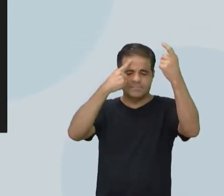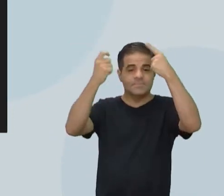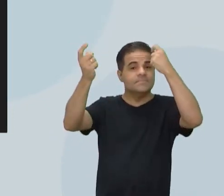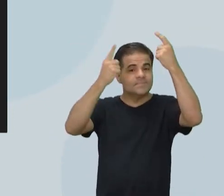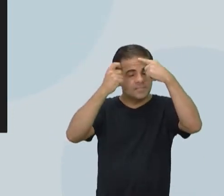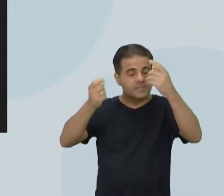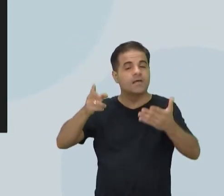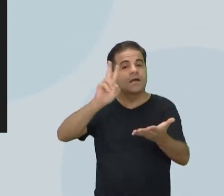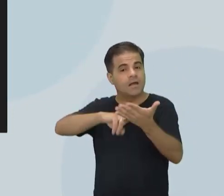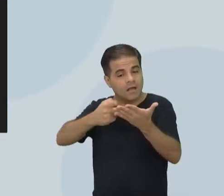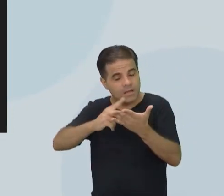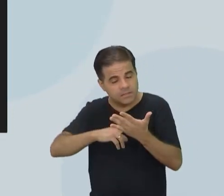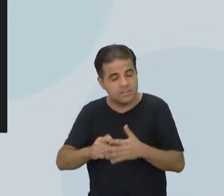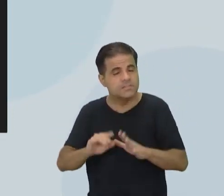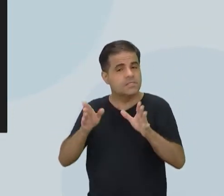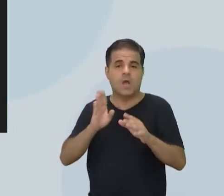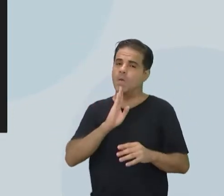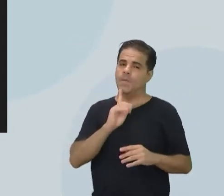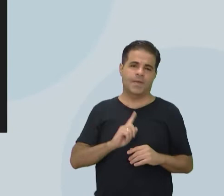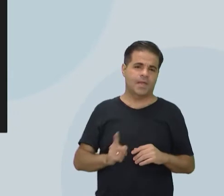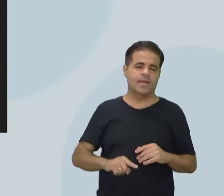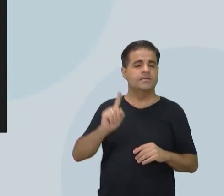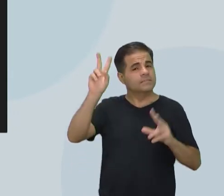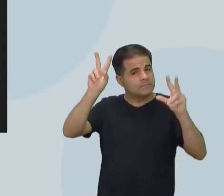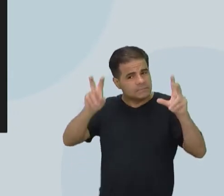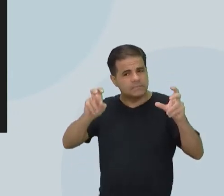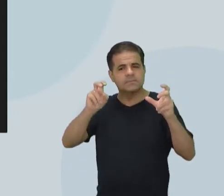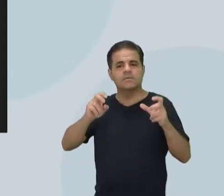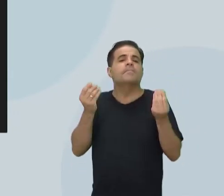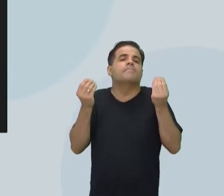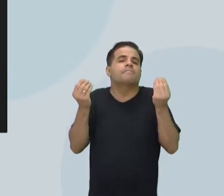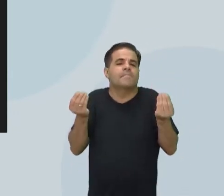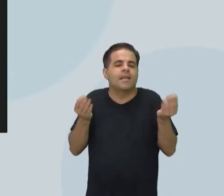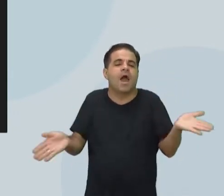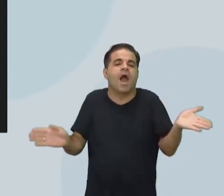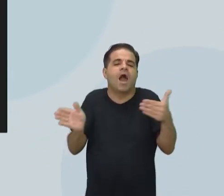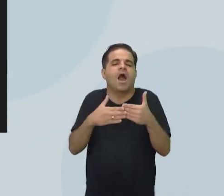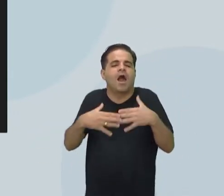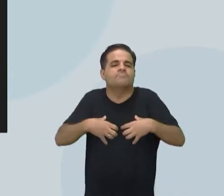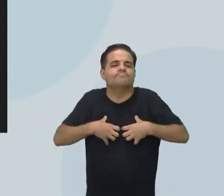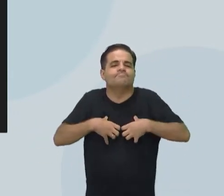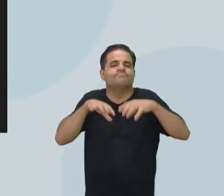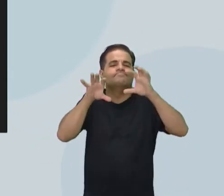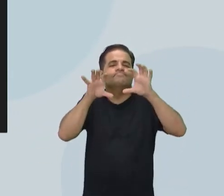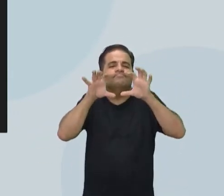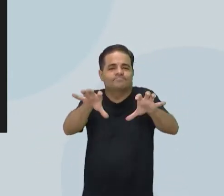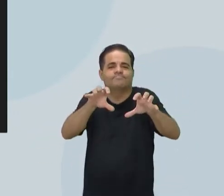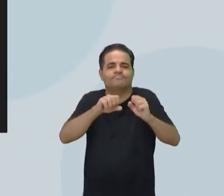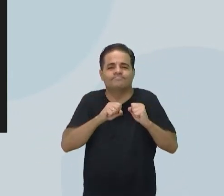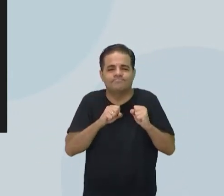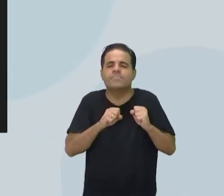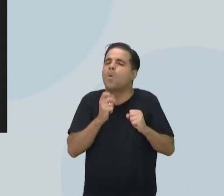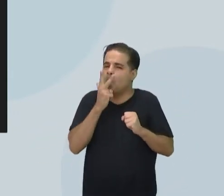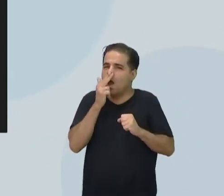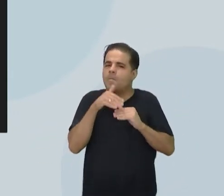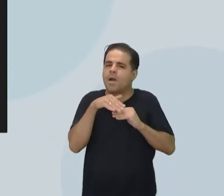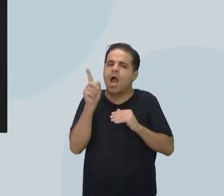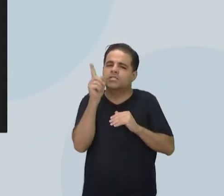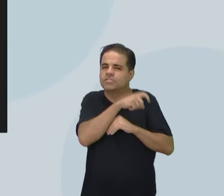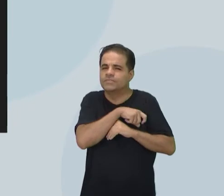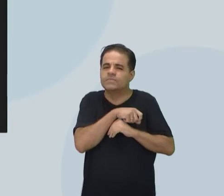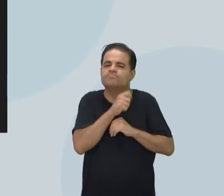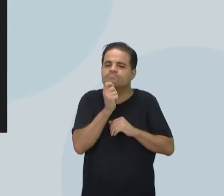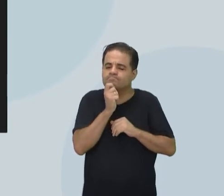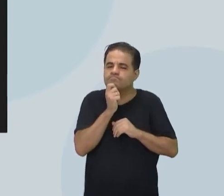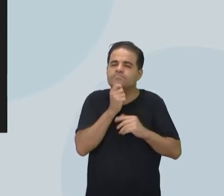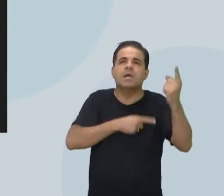a intertextualidade que você já conhece sobre aquele assunto para fechar o sentido da coisa. Eu acho que ficou um pouquinho mais difícil. Você acha?